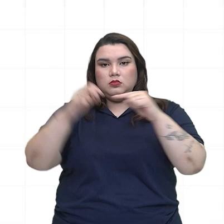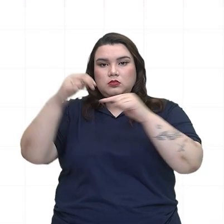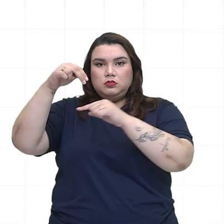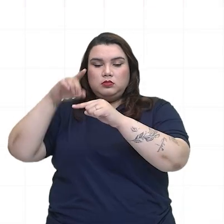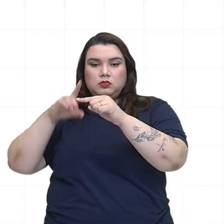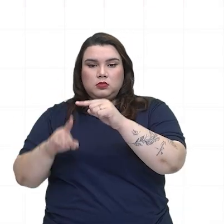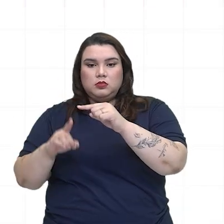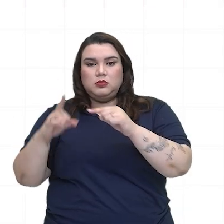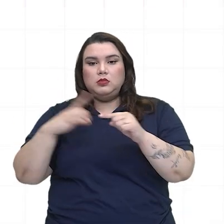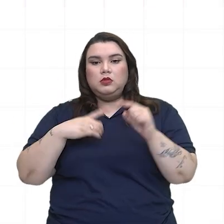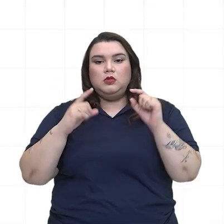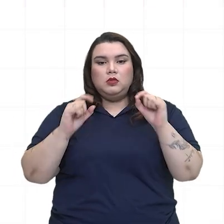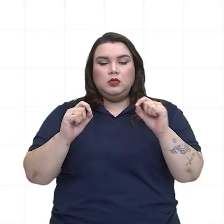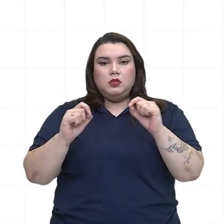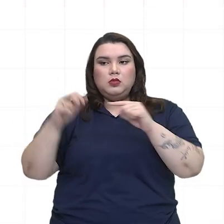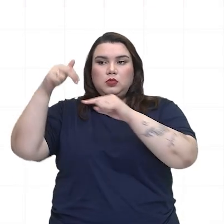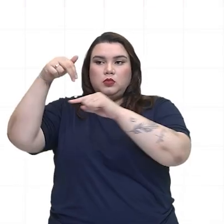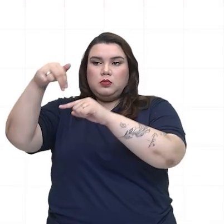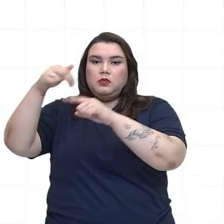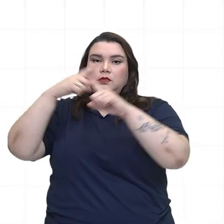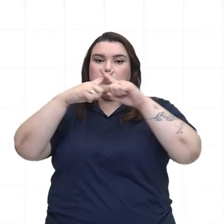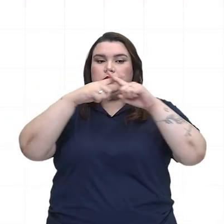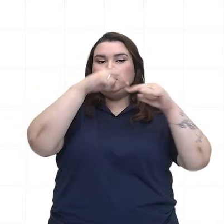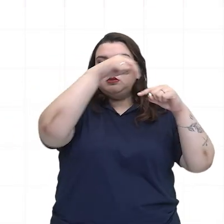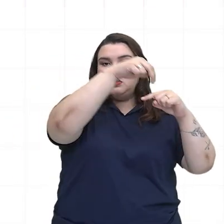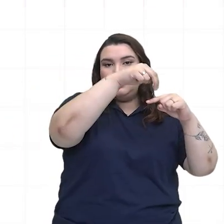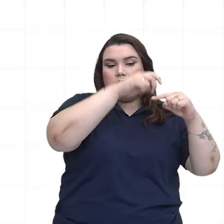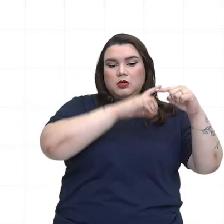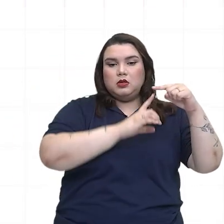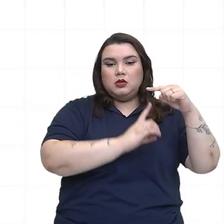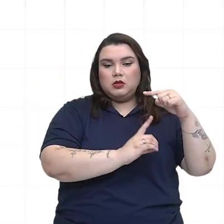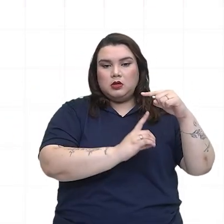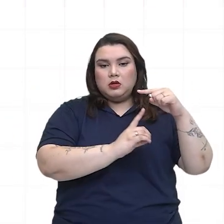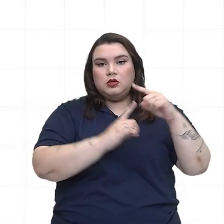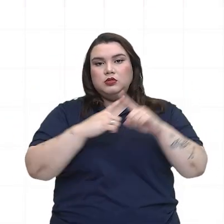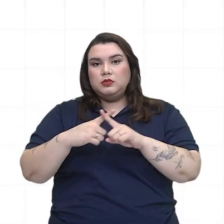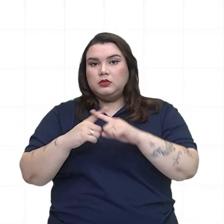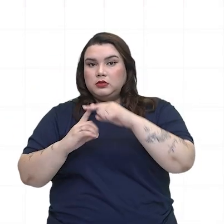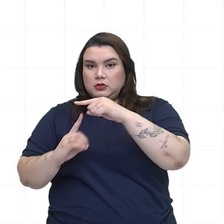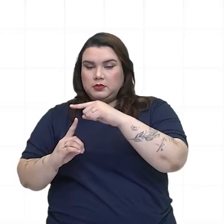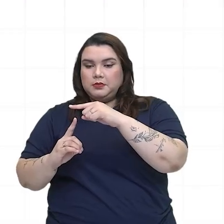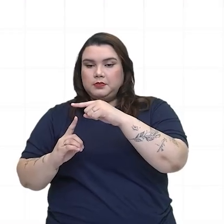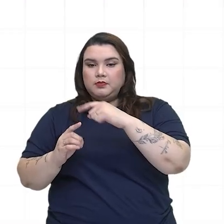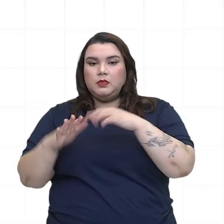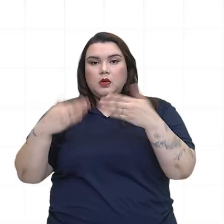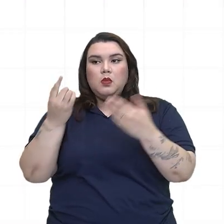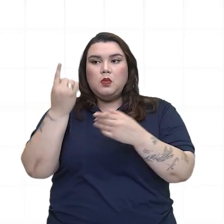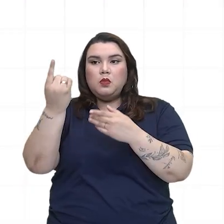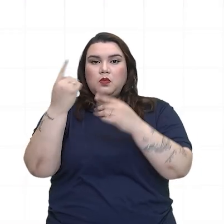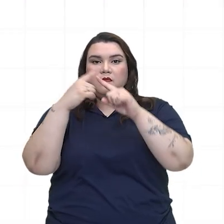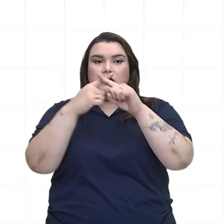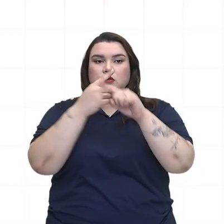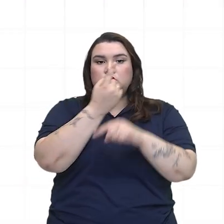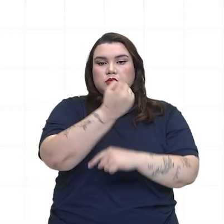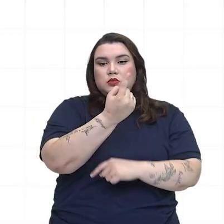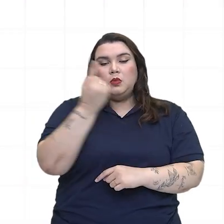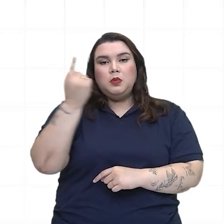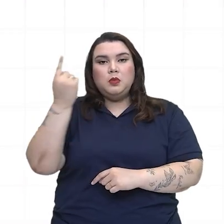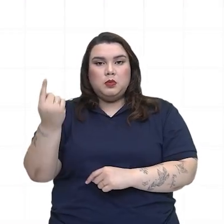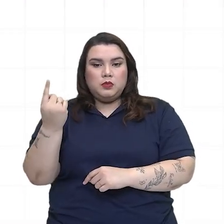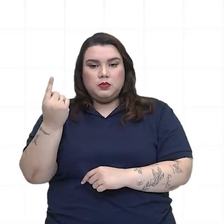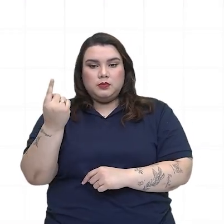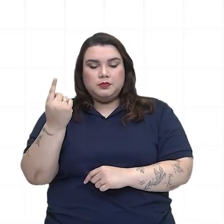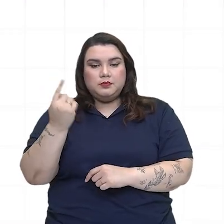multiplica o numerador pelo numerador. 1 vezes 1 é 1. E multiplicamos também